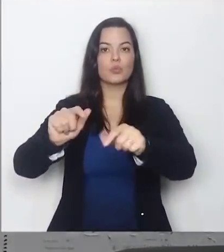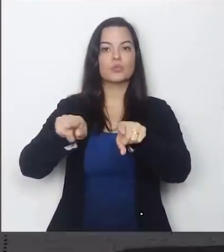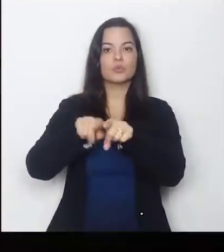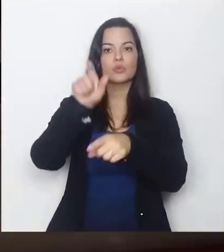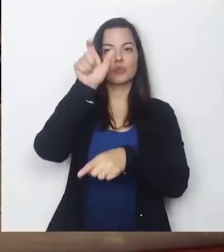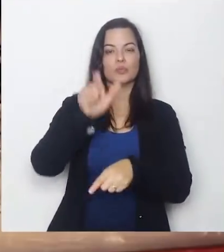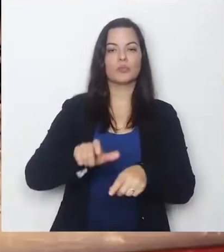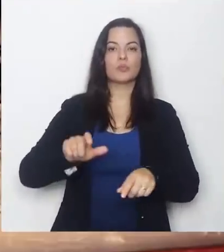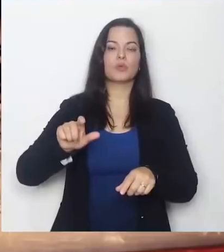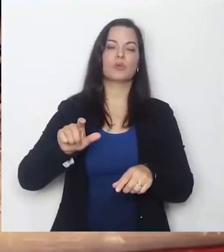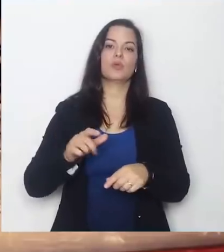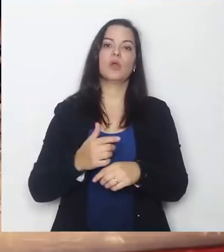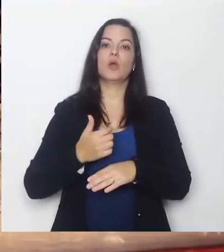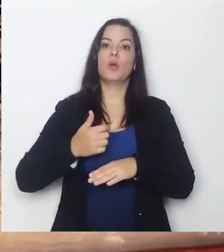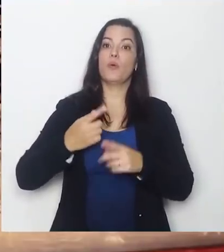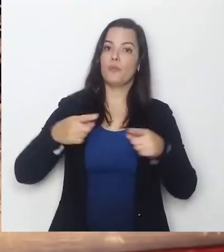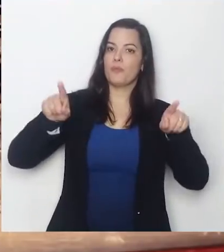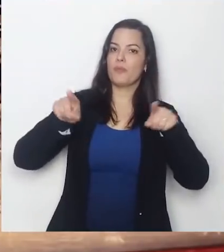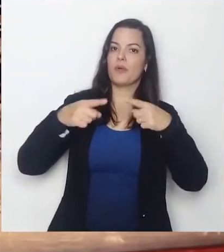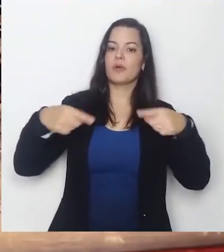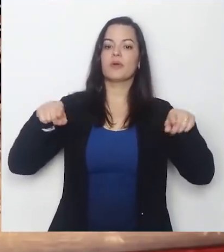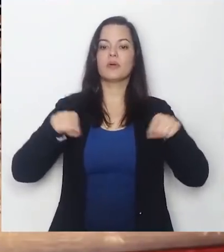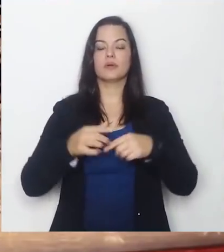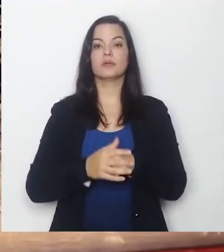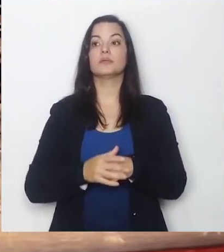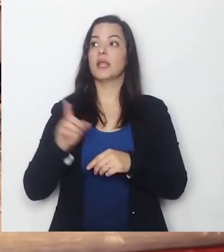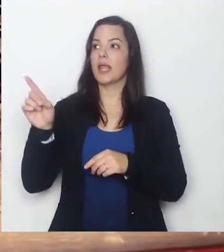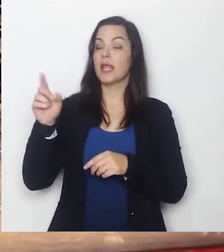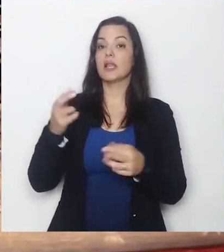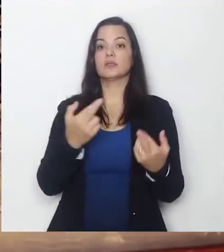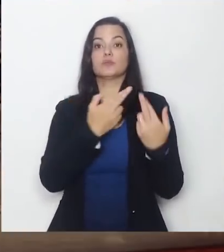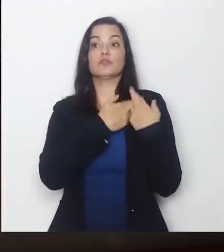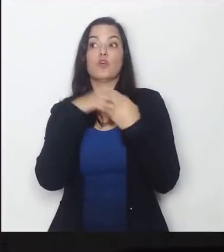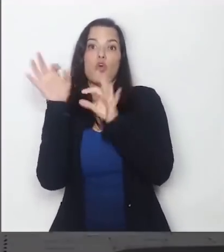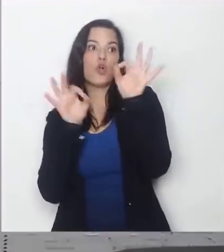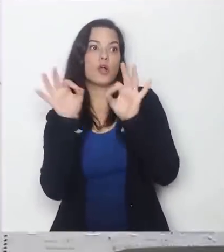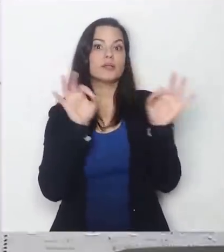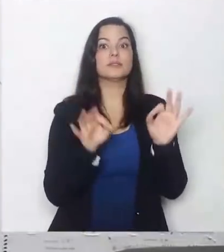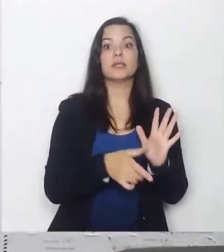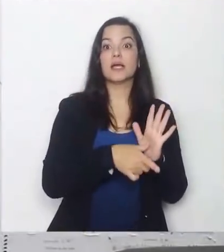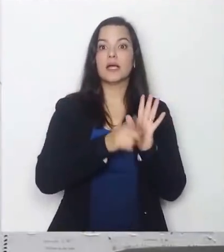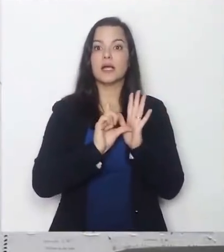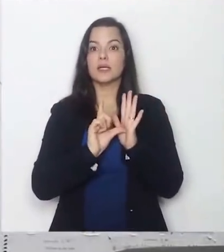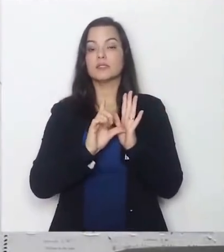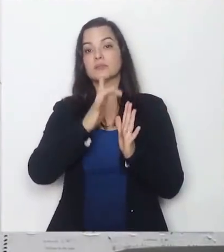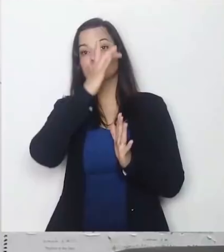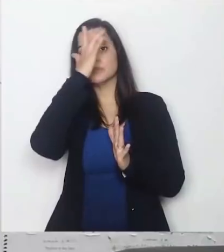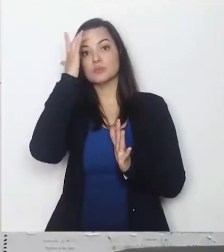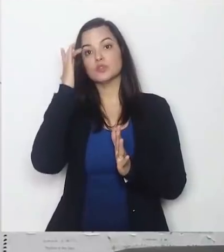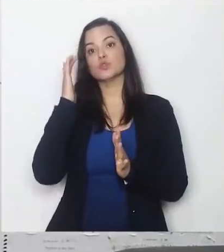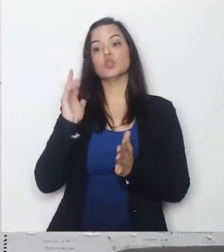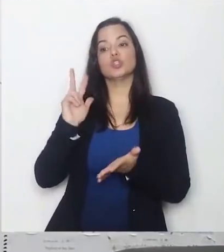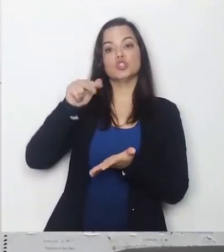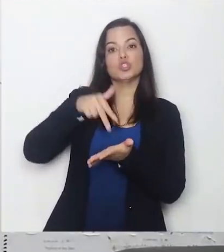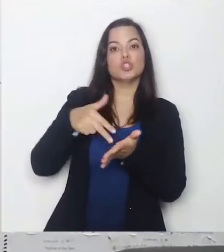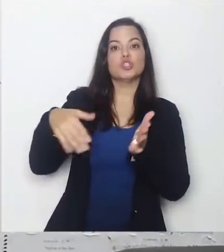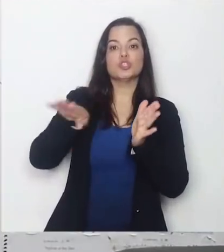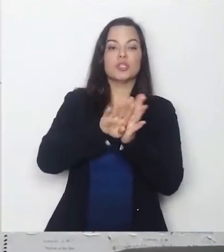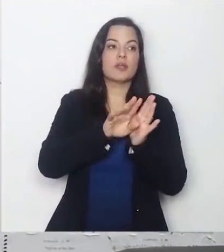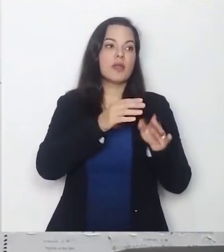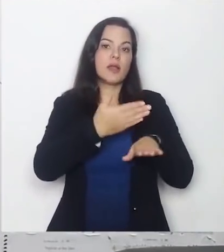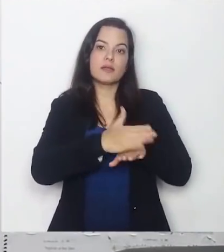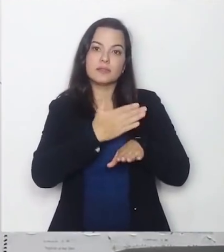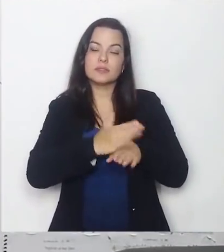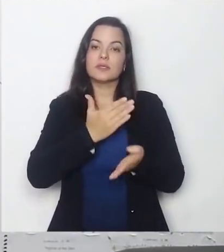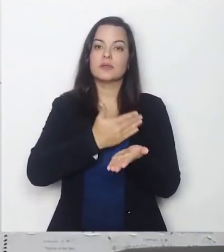o local para que cada músico e maestro chegue pronto para ensaiar. Eles se encarregam também de